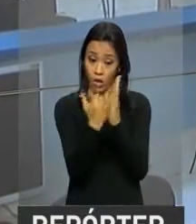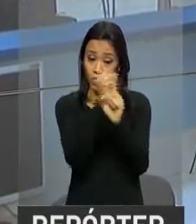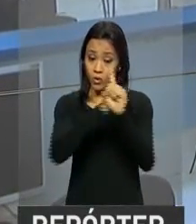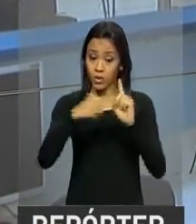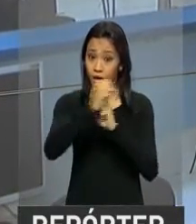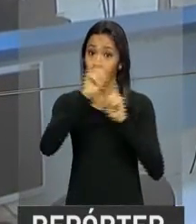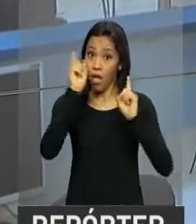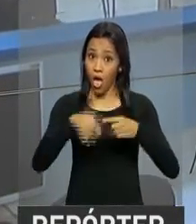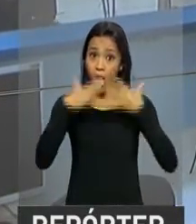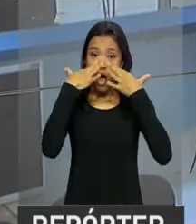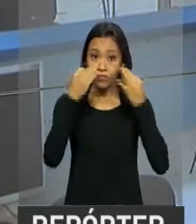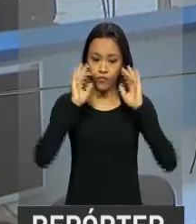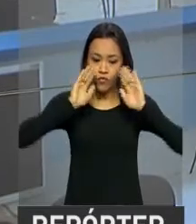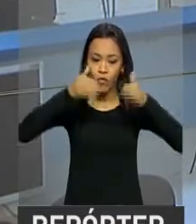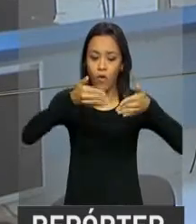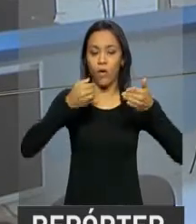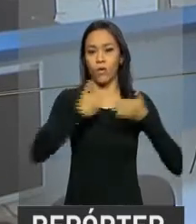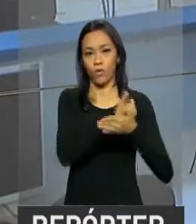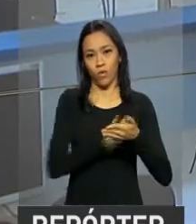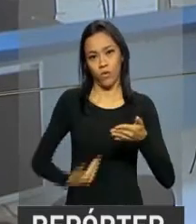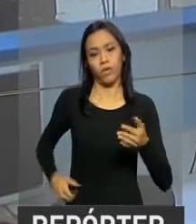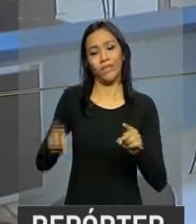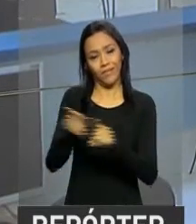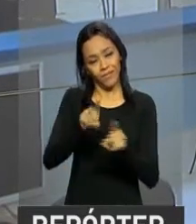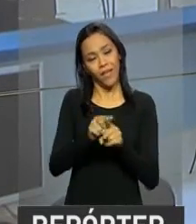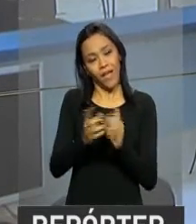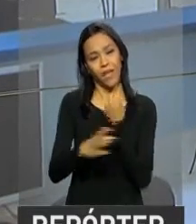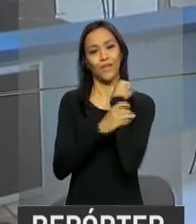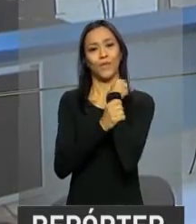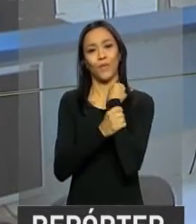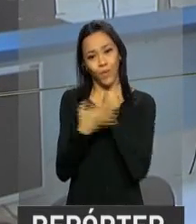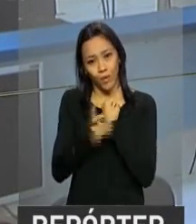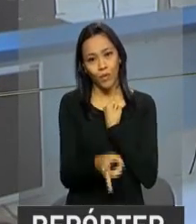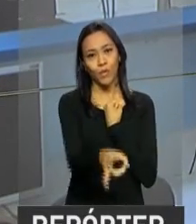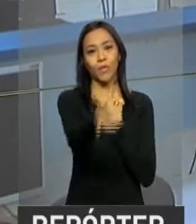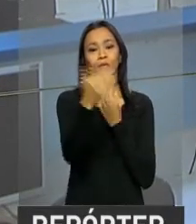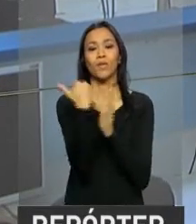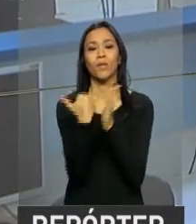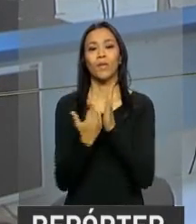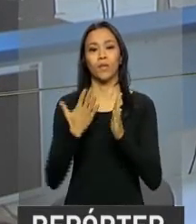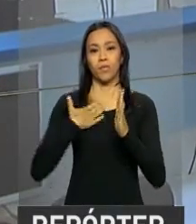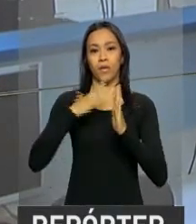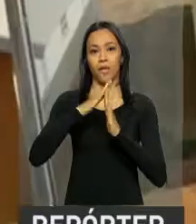do governo. Ele também assegurou a continuidade do Minha Casa Minha Vida.